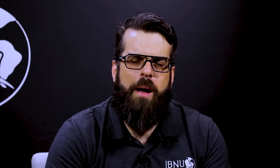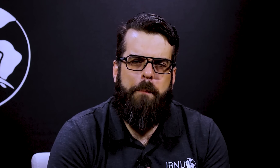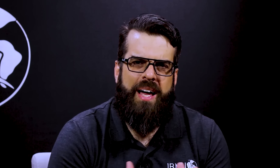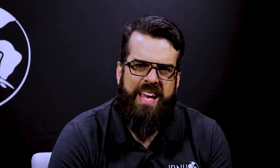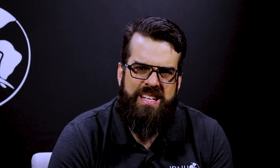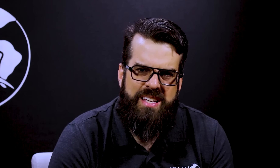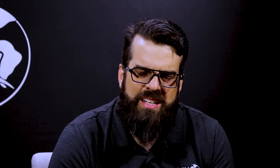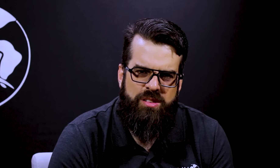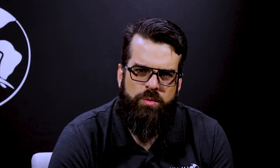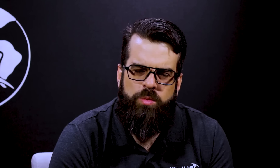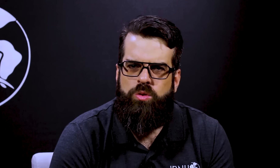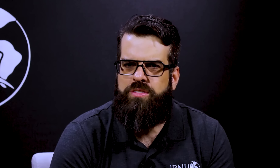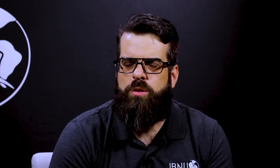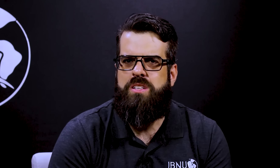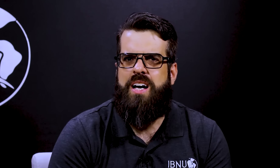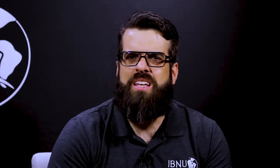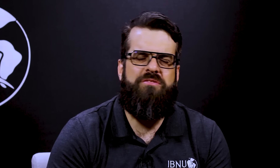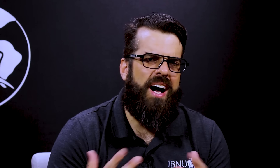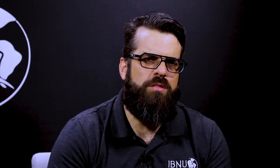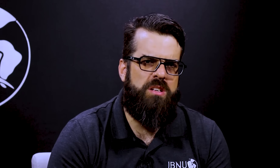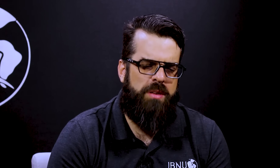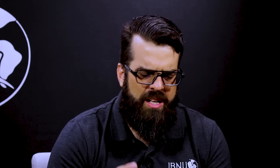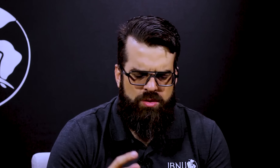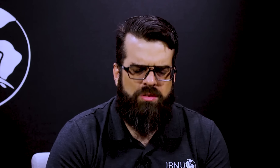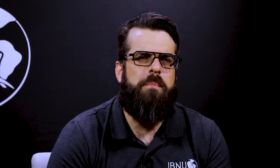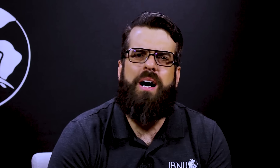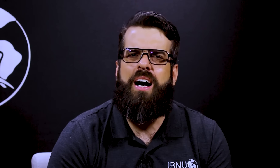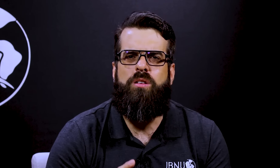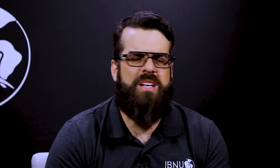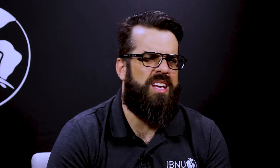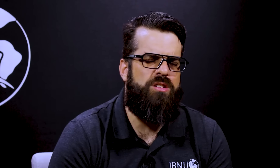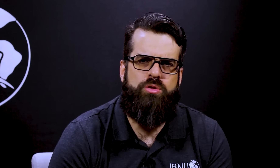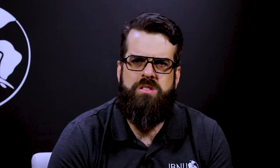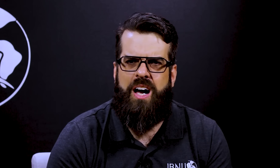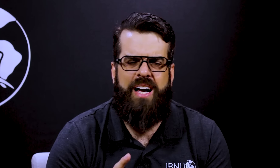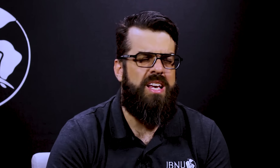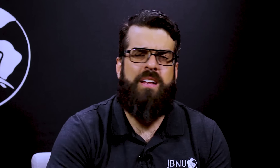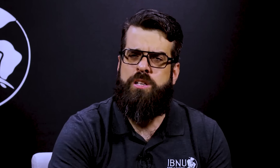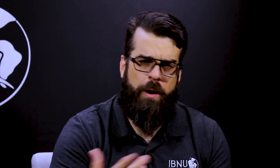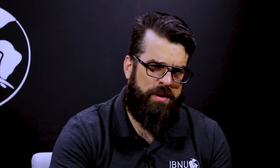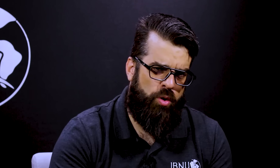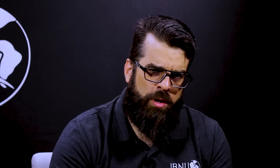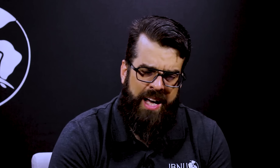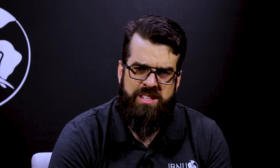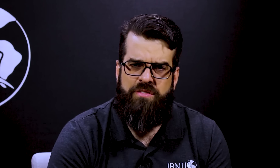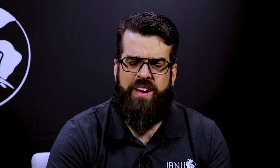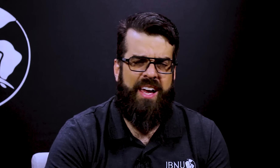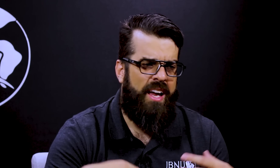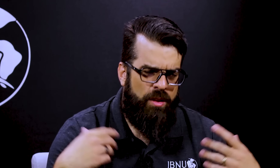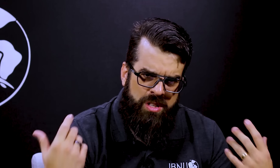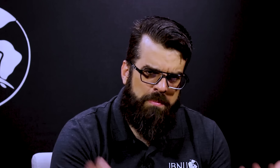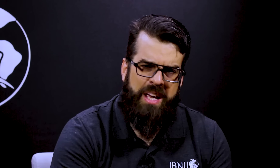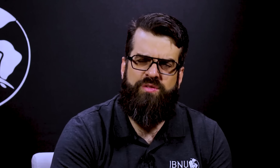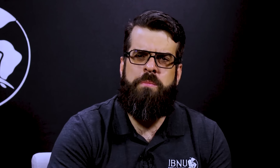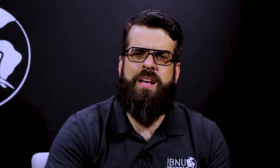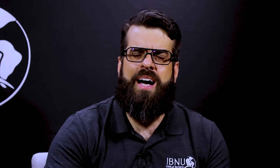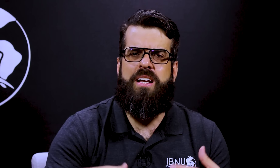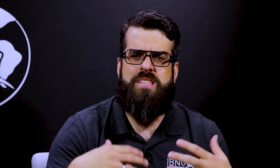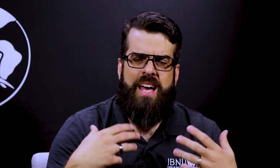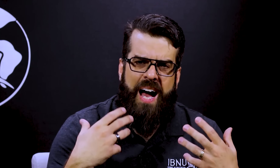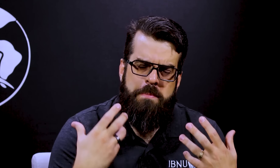como a aparência tem sido muito valorizada em vários ambientes, no trabalho, nas redes sociais, nas próprias comunidades de fé, nos